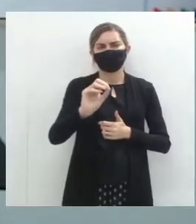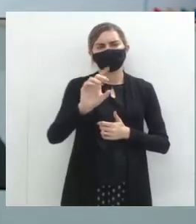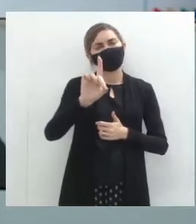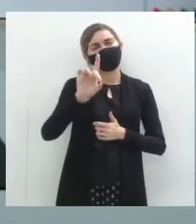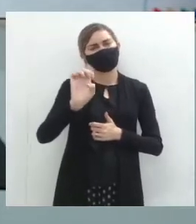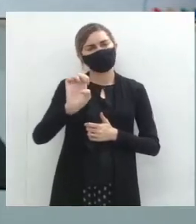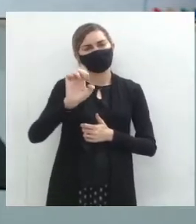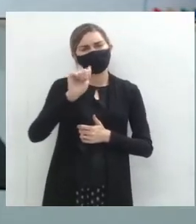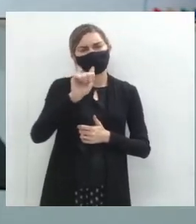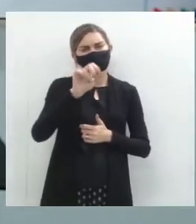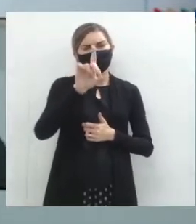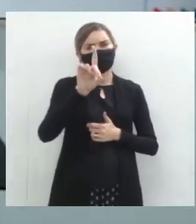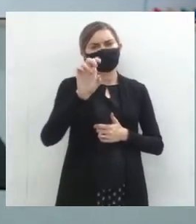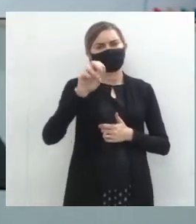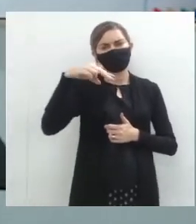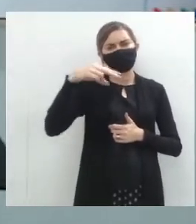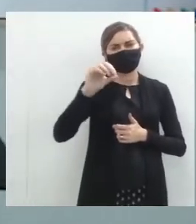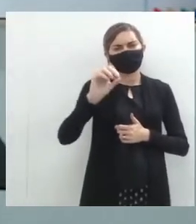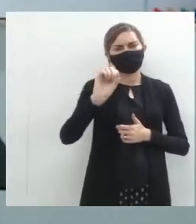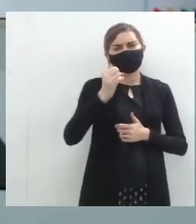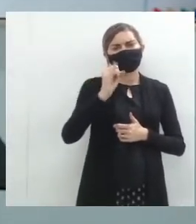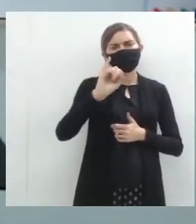de adenosina.